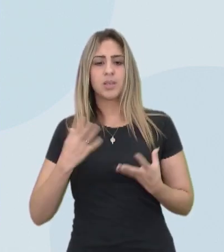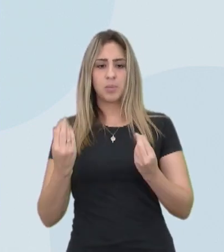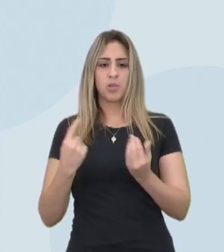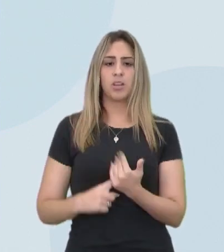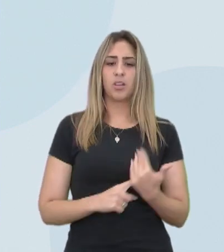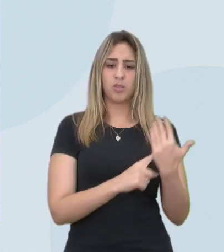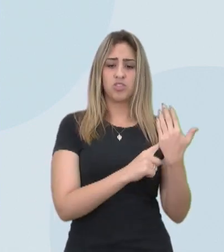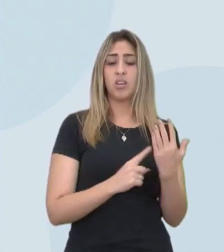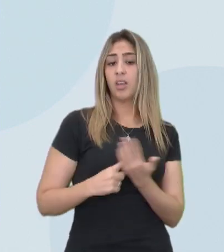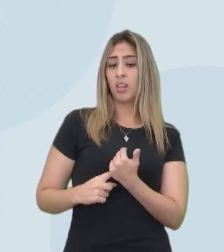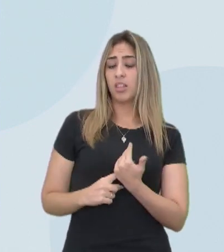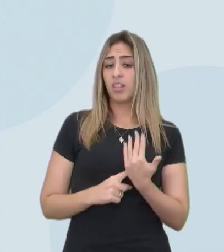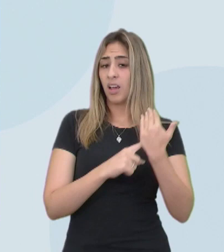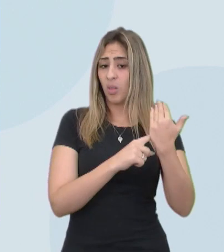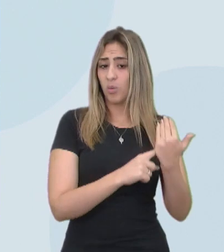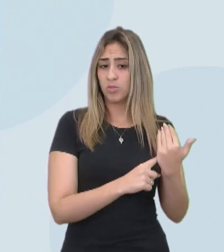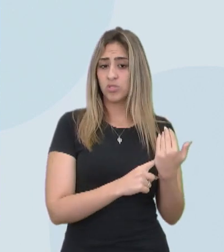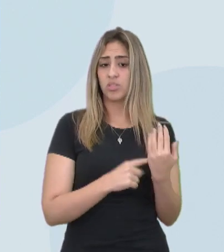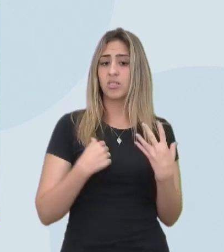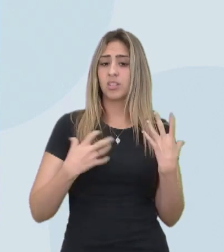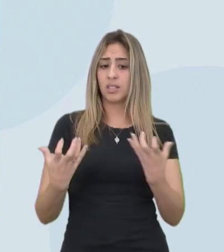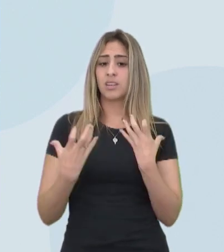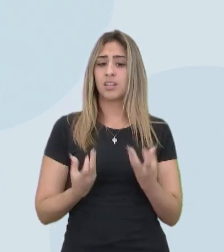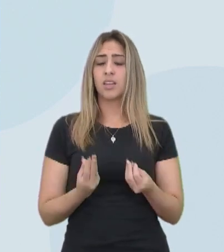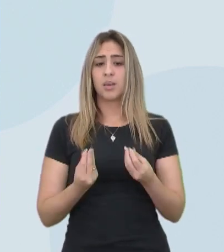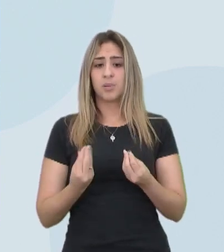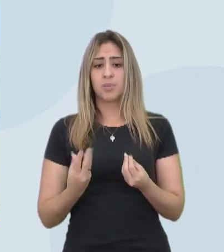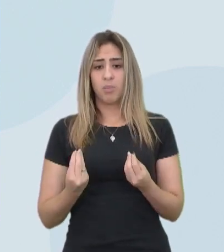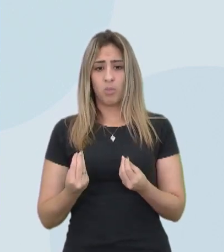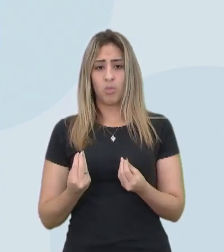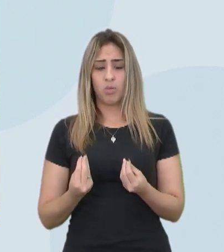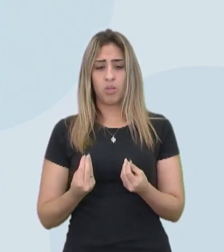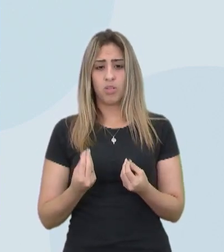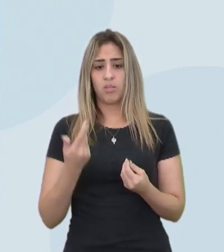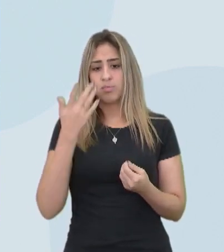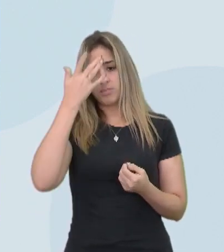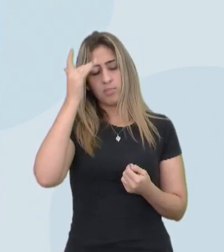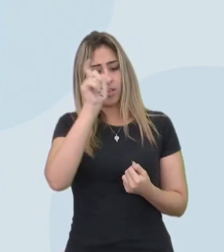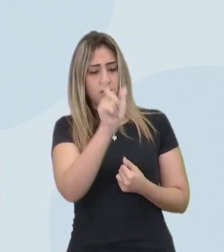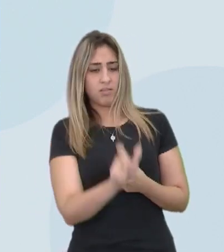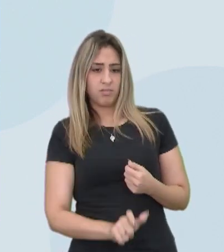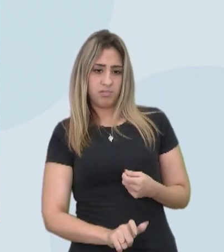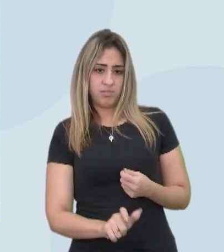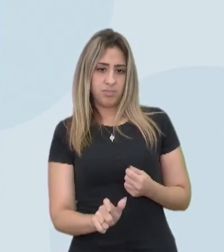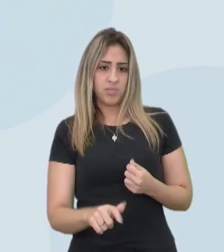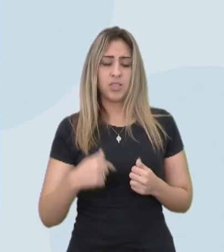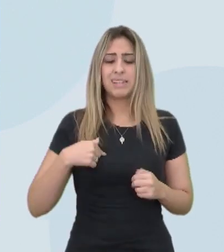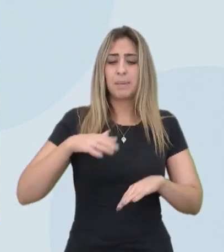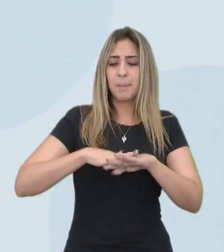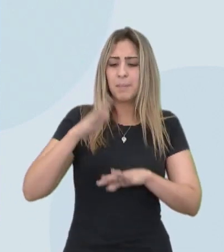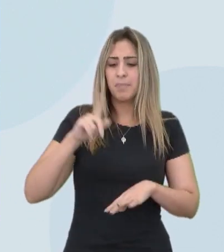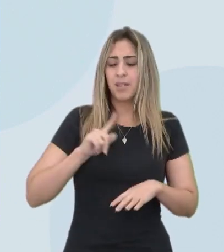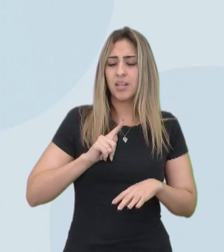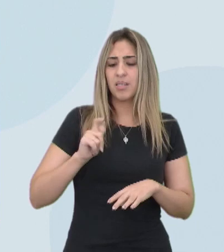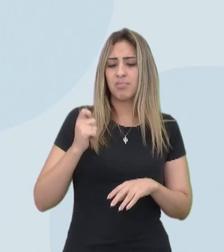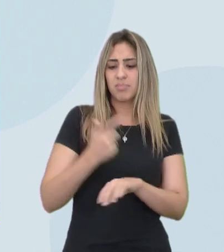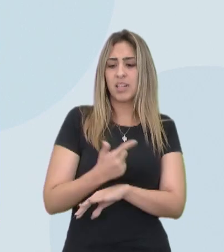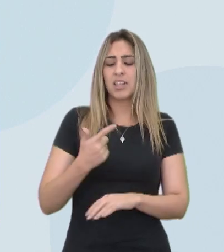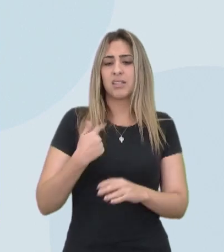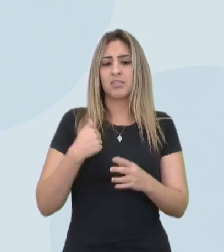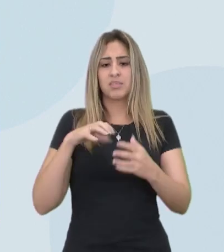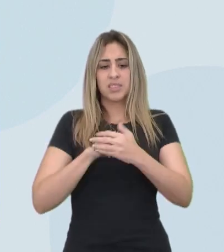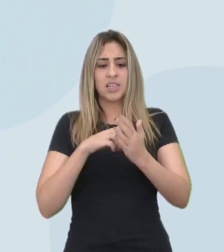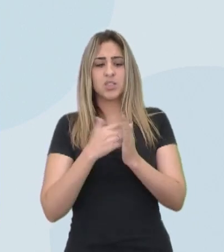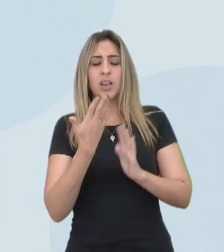tem tecnologia, queria muito. Como uma pessoa que mal tinha acesso ao alimento, eu